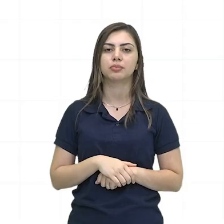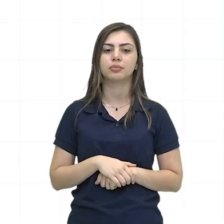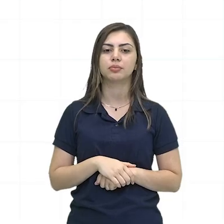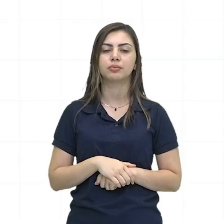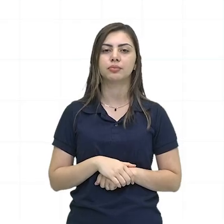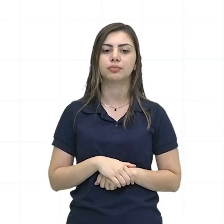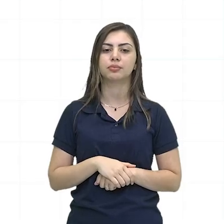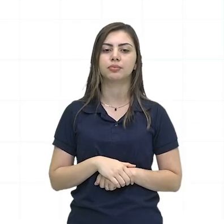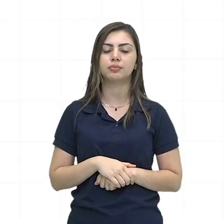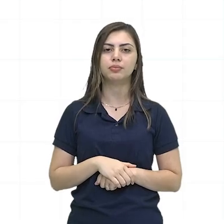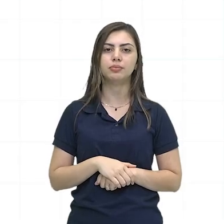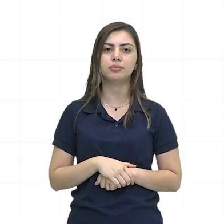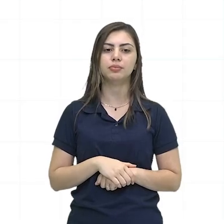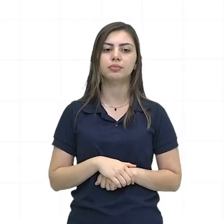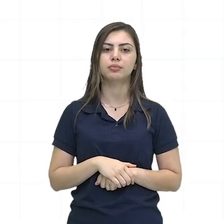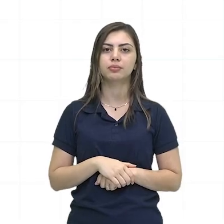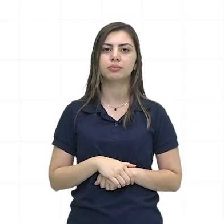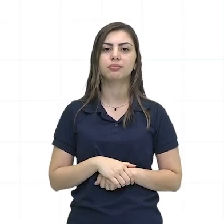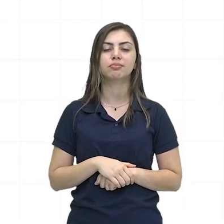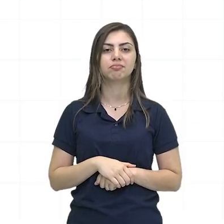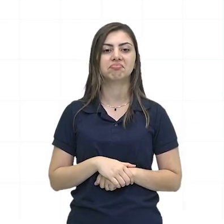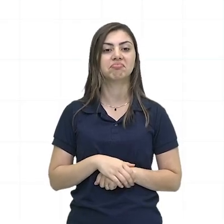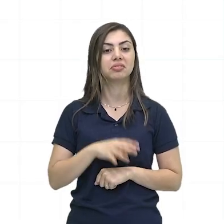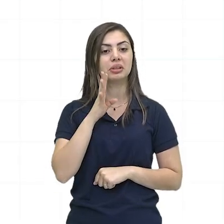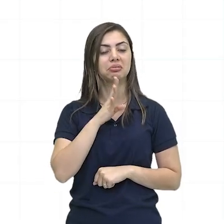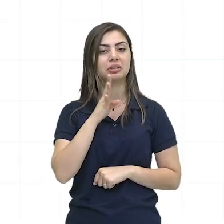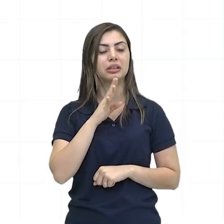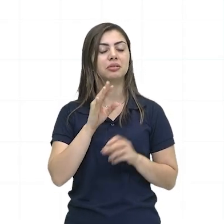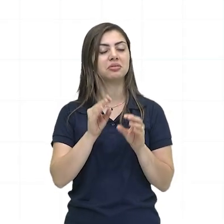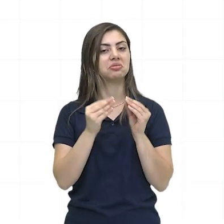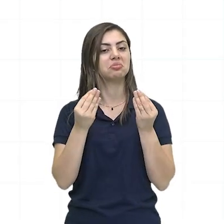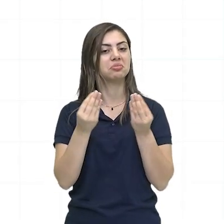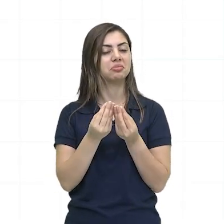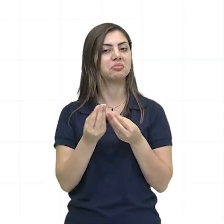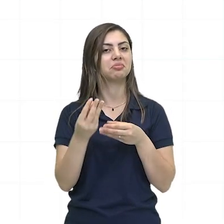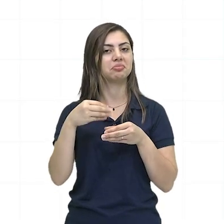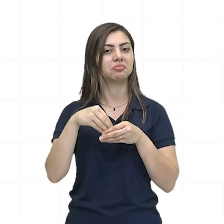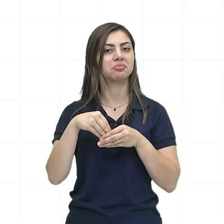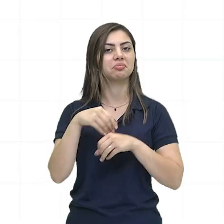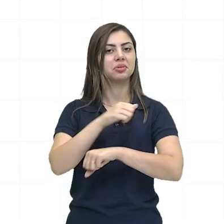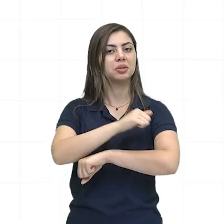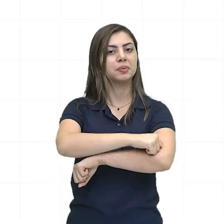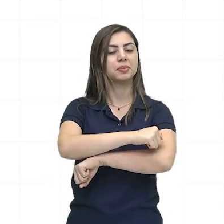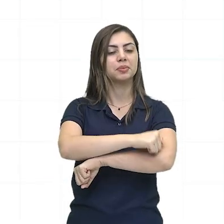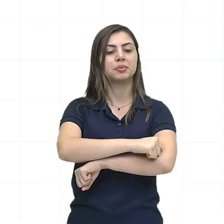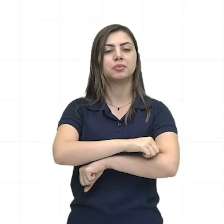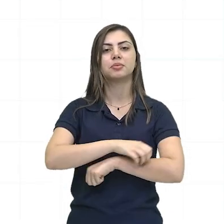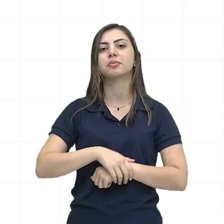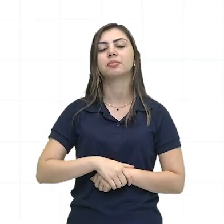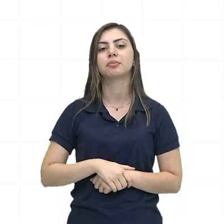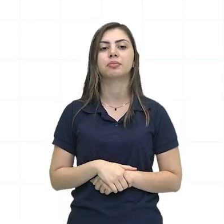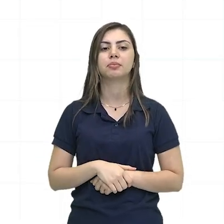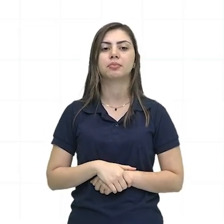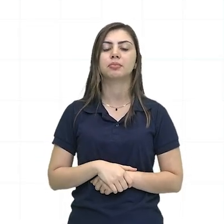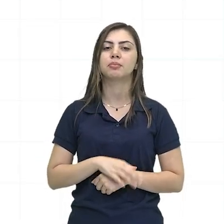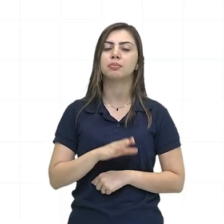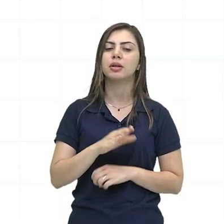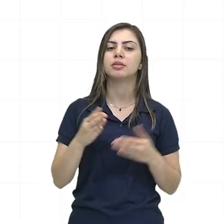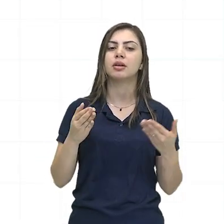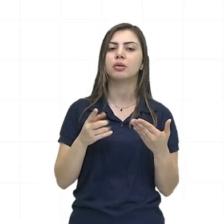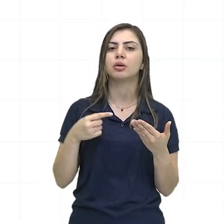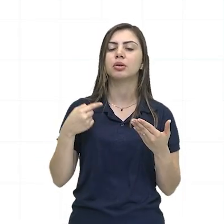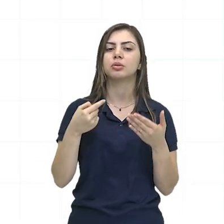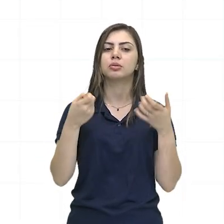esses osteoclastos. Olha só que composição interessante. Mas, já que nós estamos falando de tecido,